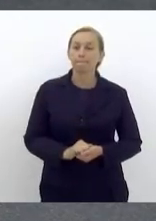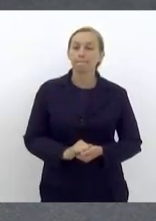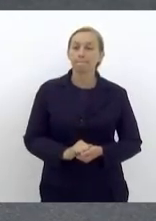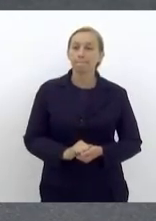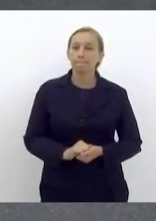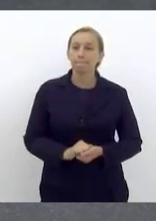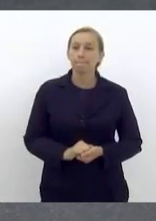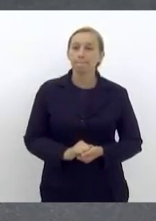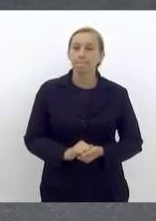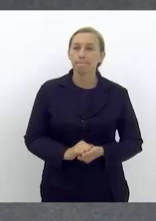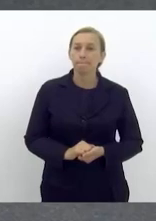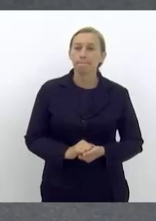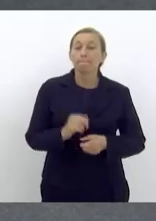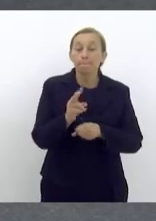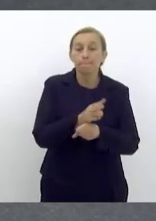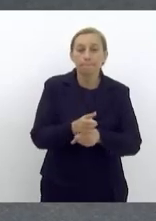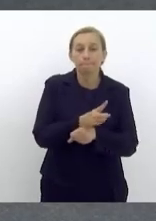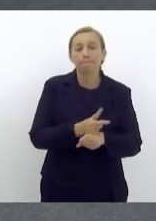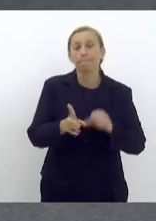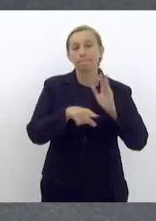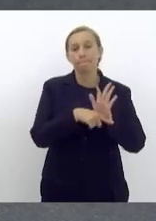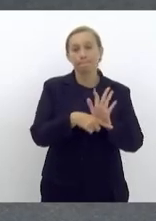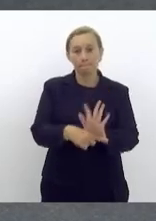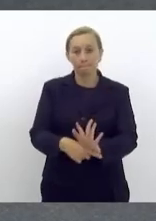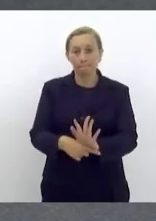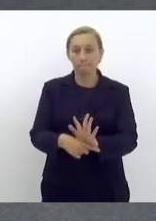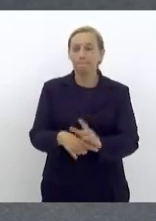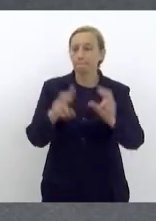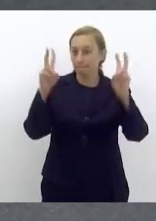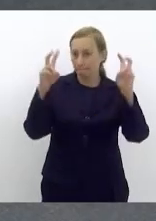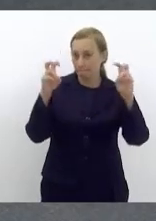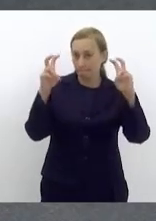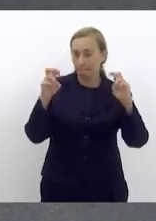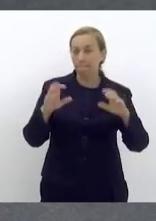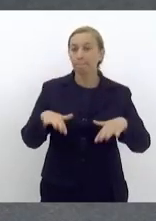busca de ajuda, né, para essa questão. Então,